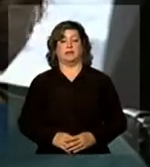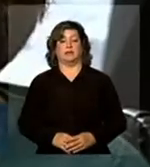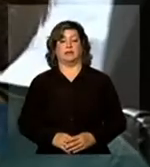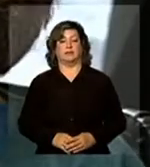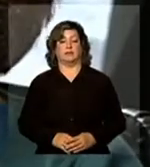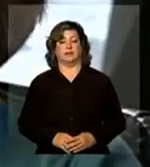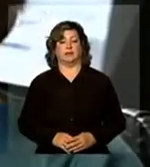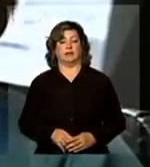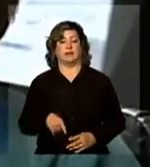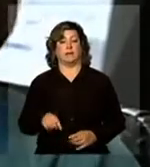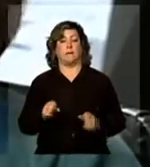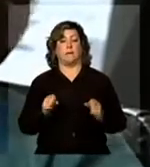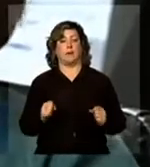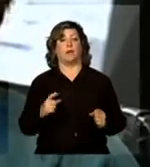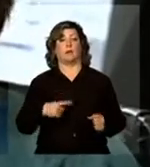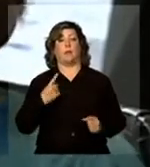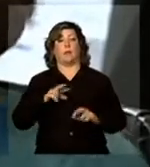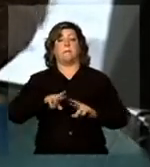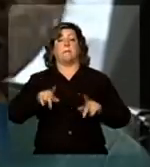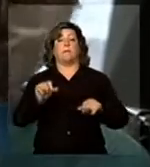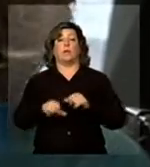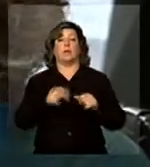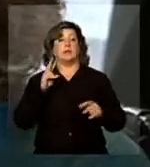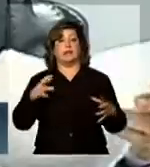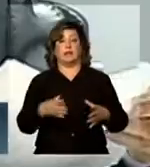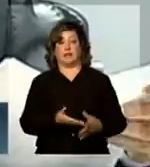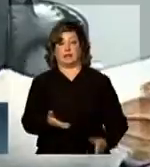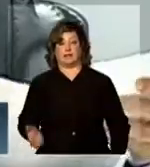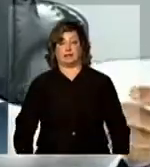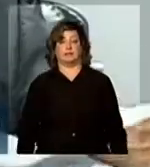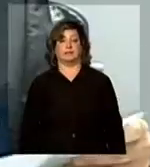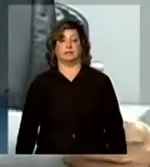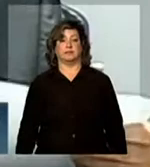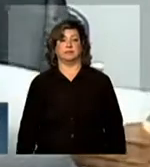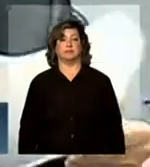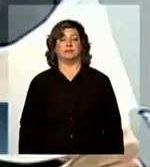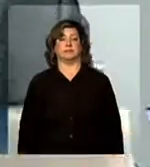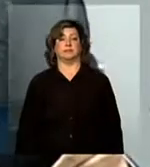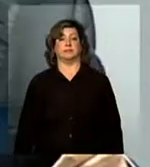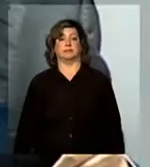pode ter havido uma mudança entre eles.